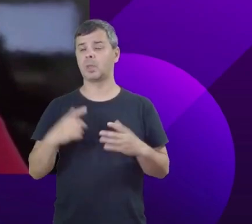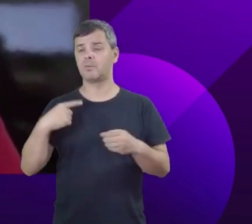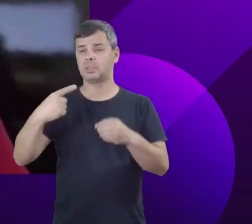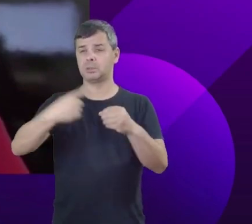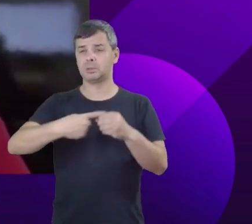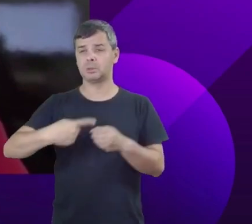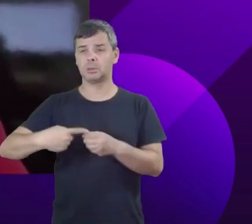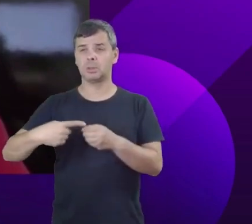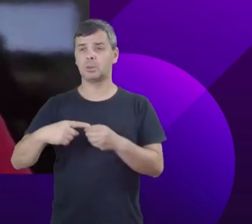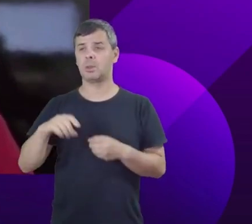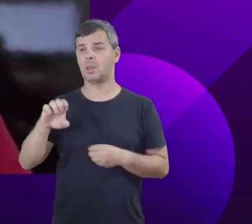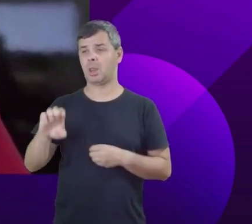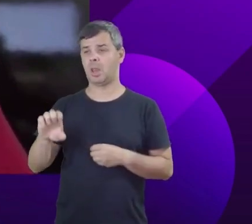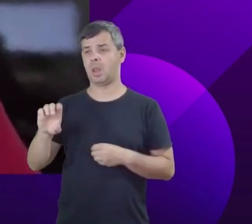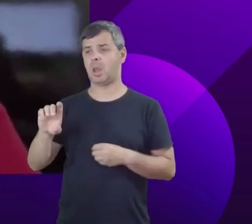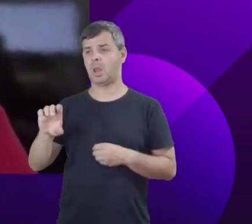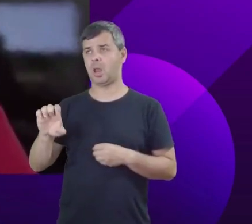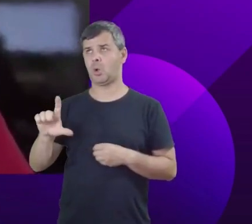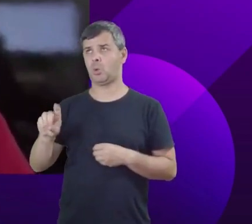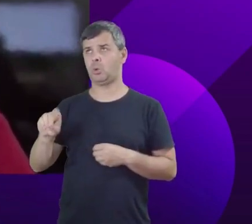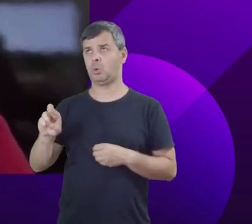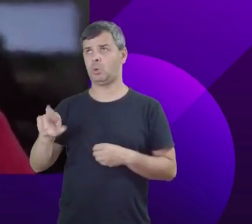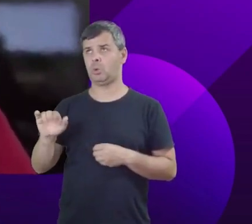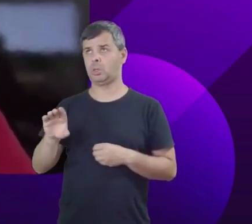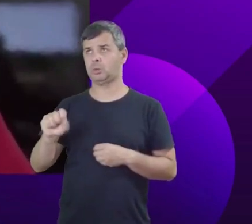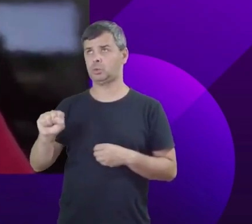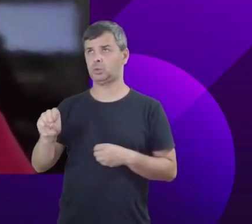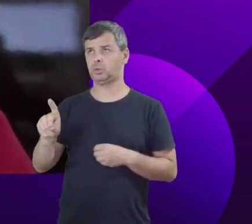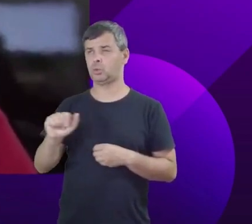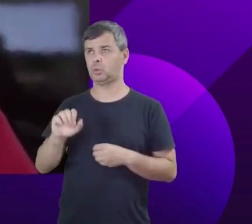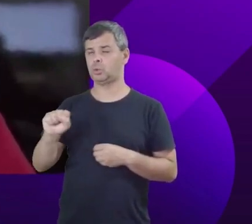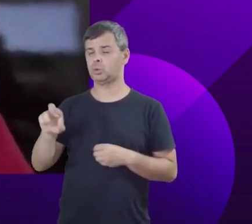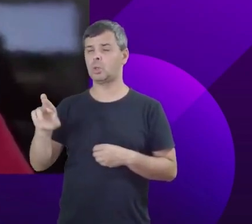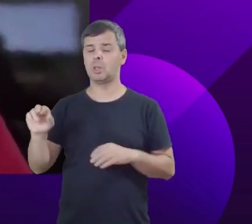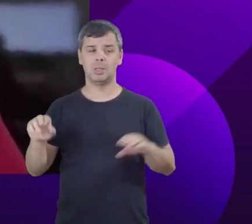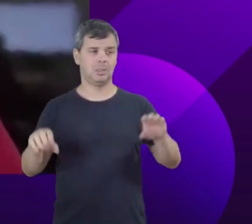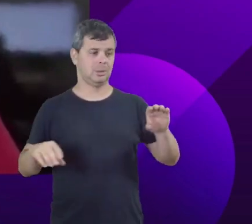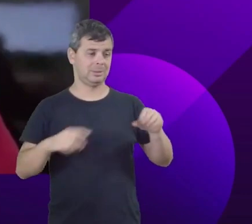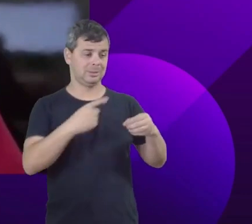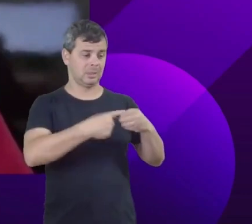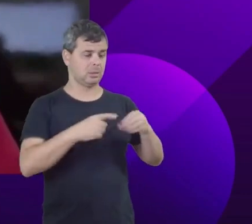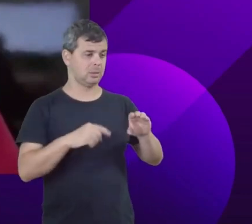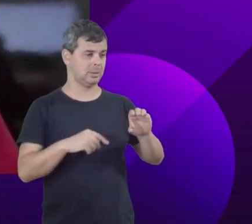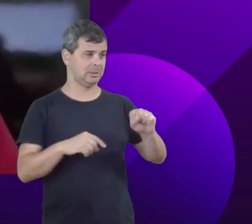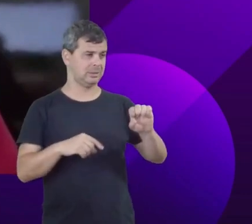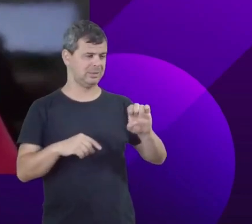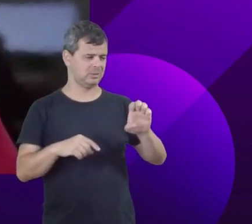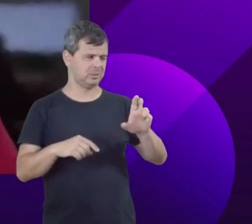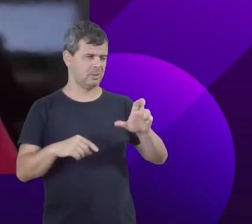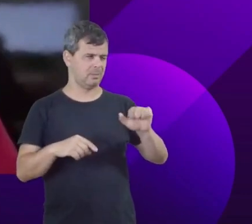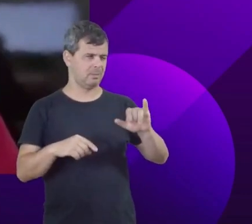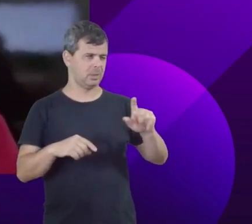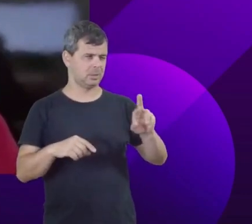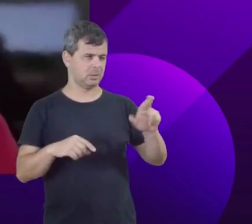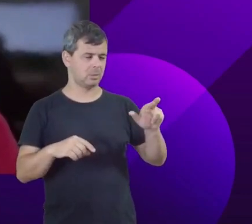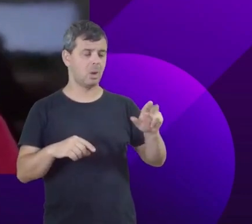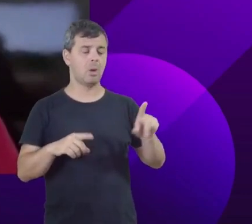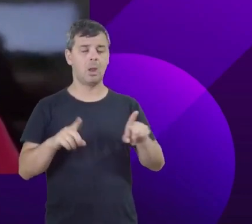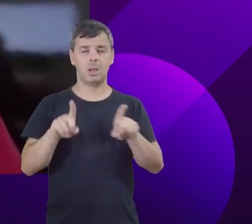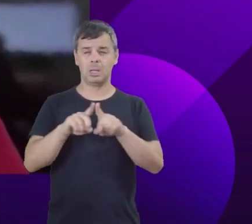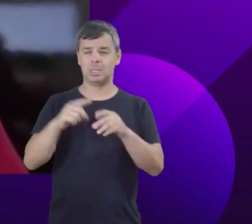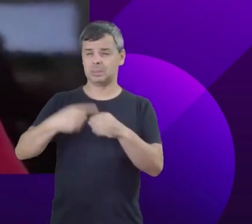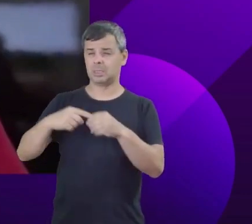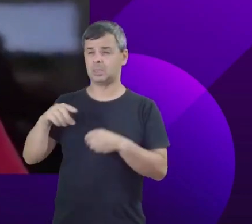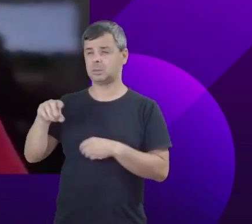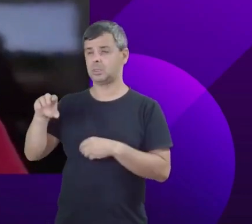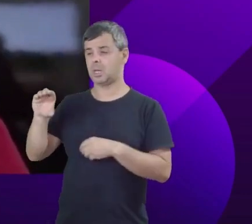cidades aqui, por exemplo, Eldorado do Sul, cidade de São Sebastião do Caí, teve cidades, Canoas, que